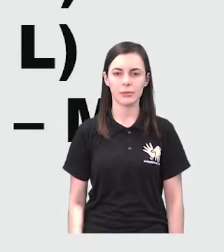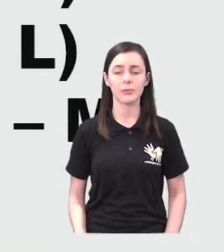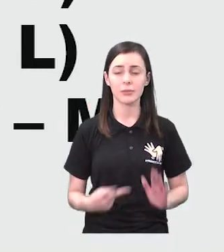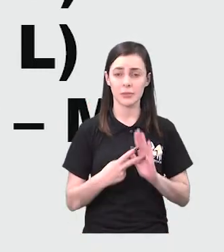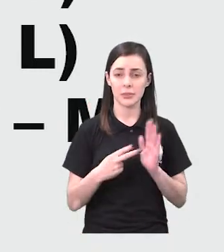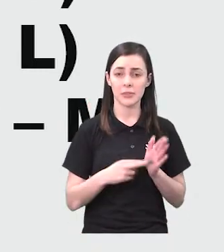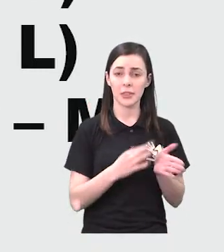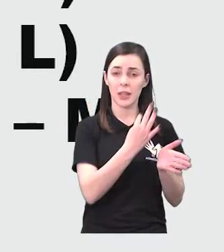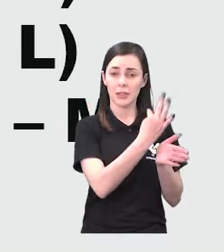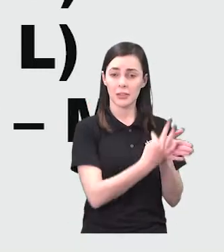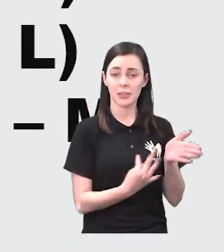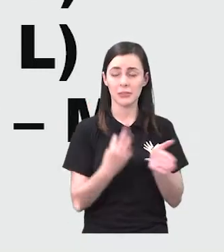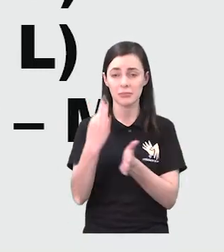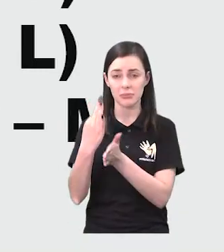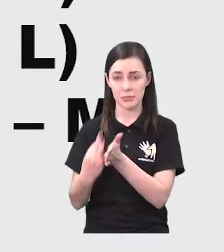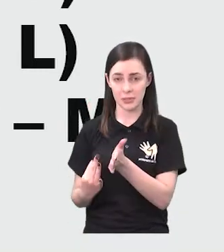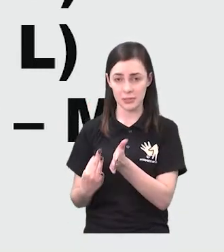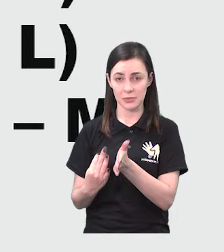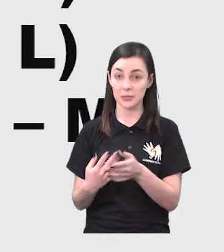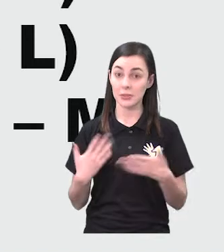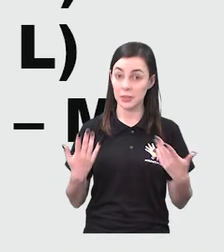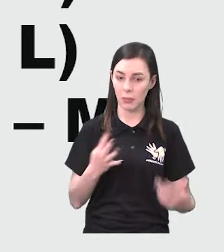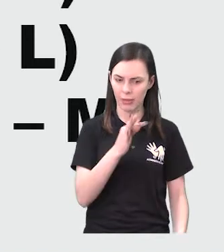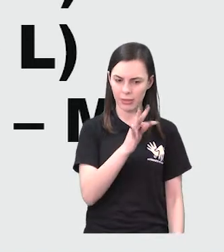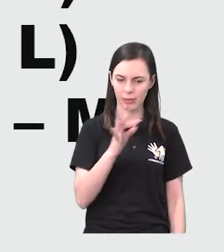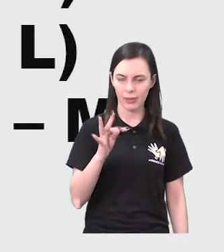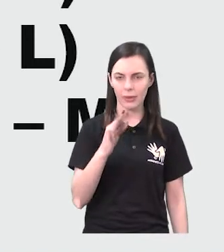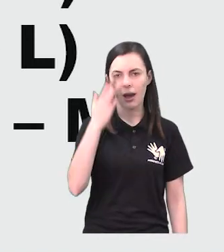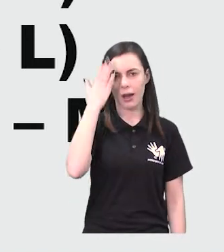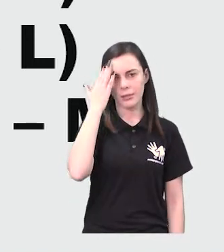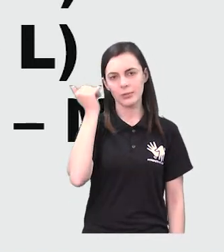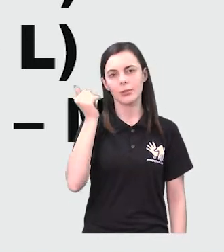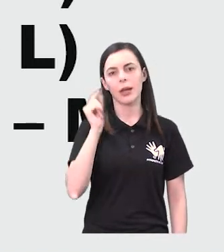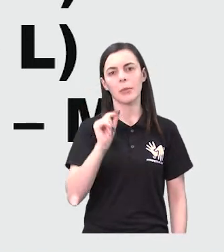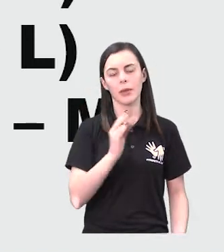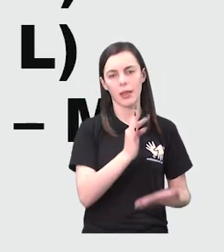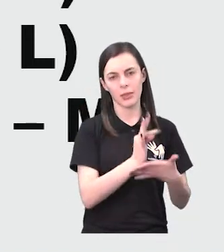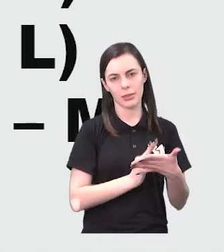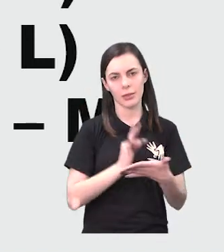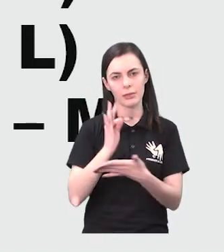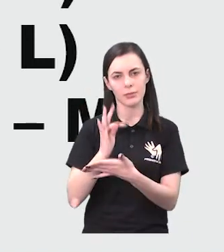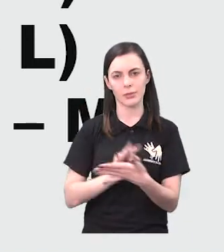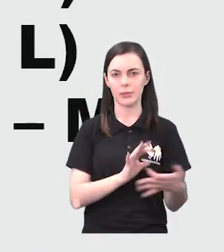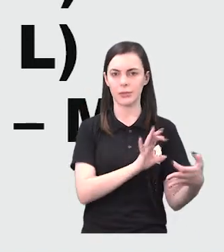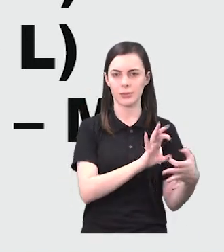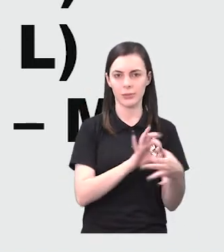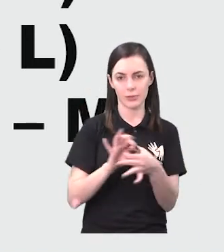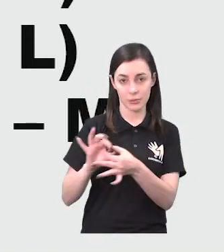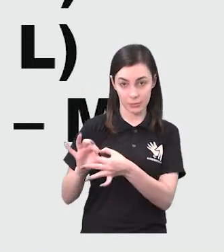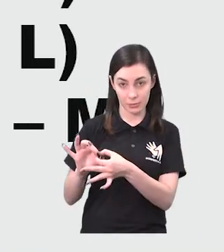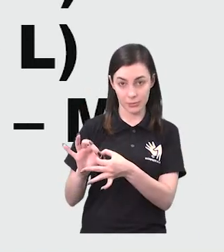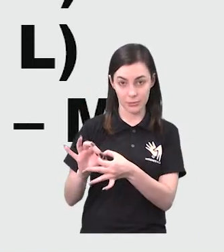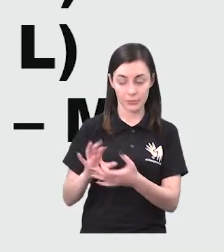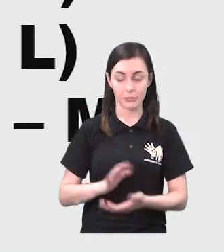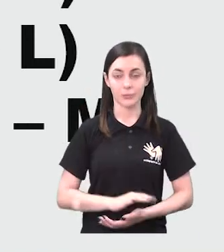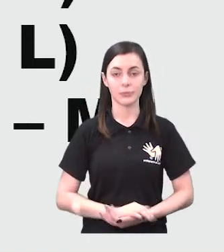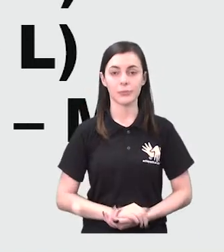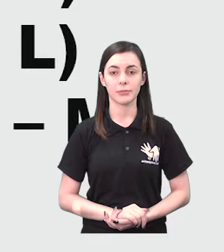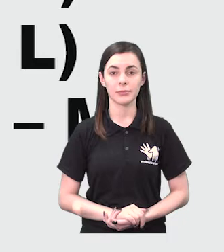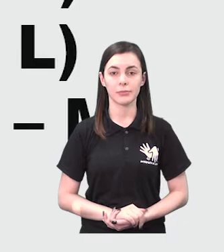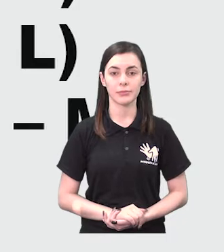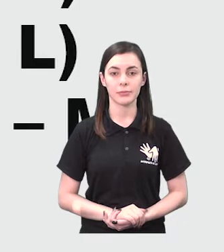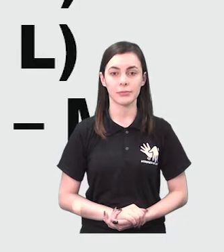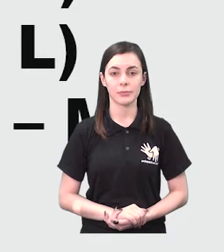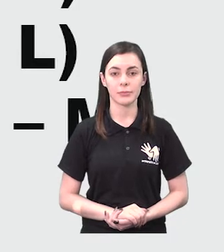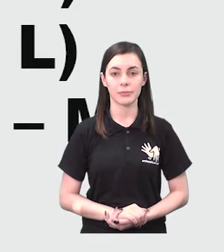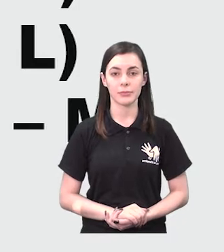t t texto texto Então quando tiver Aparecido aparecendo assim sim você já sabe que a conexão que nós vamos fazer naquele momento é a de